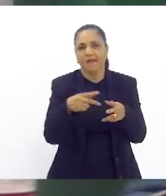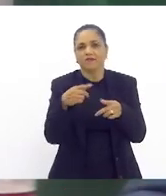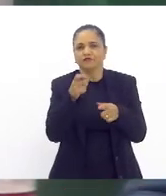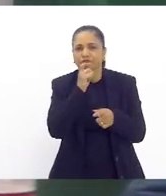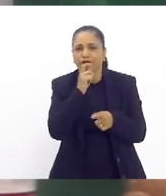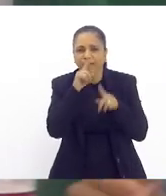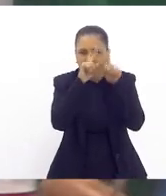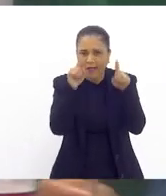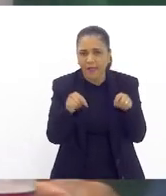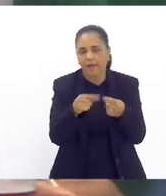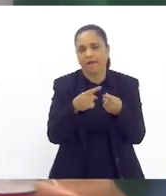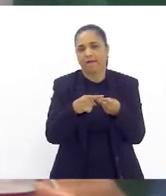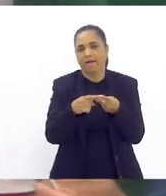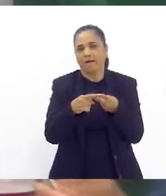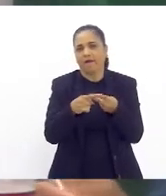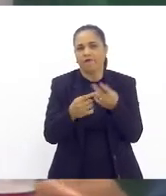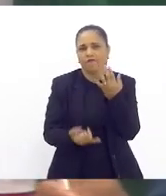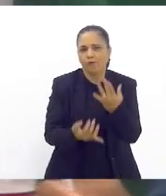energias